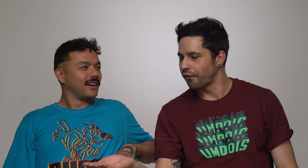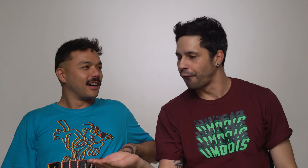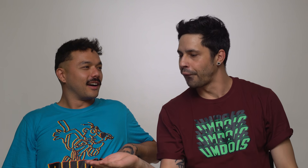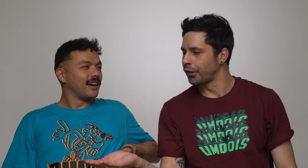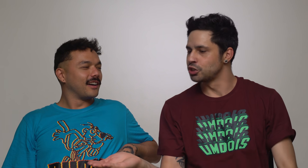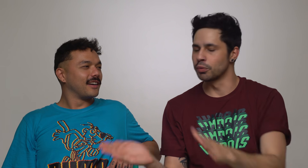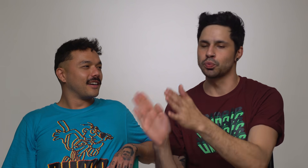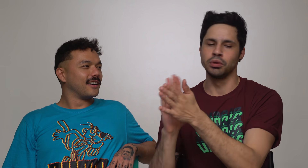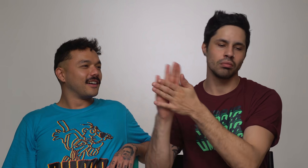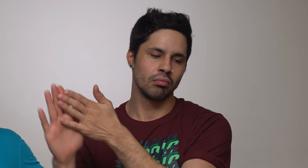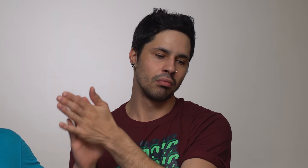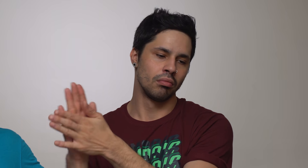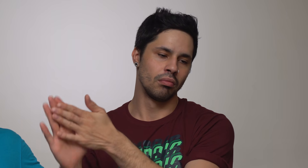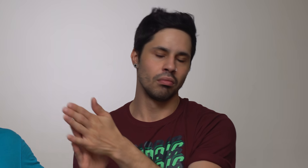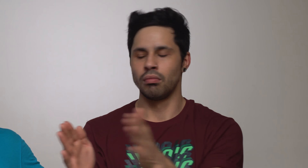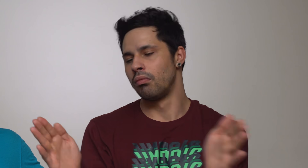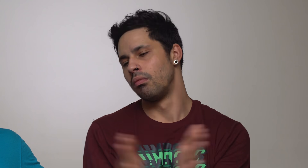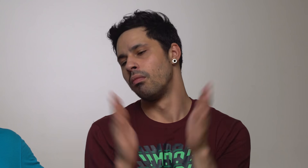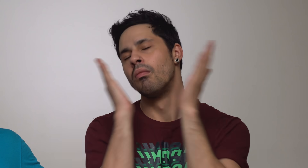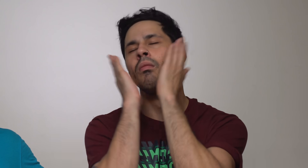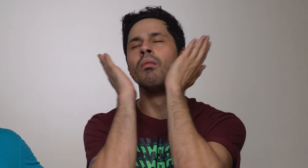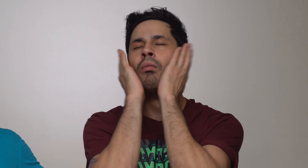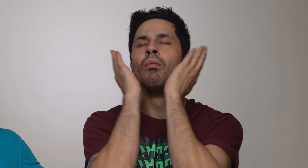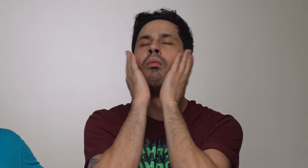assim, ó, faz, tira uma espuminha.